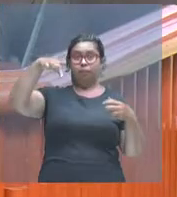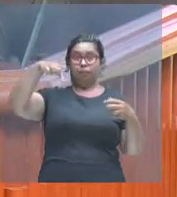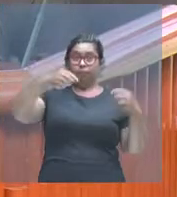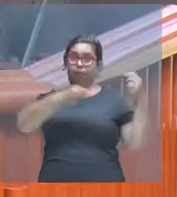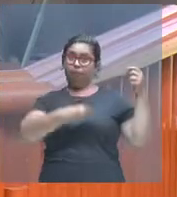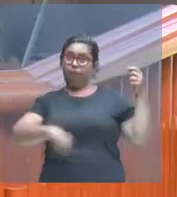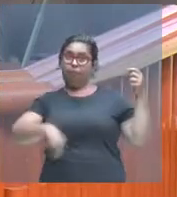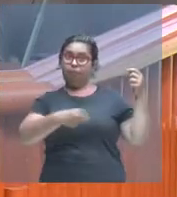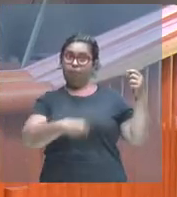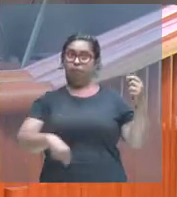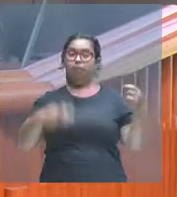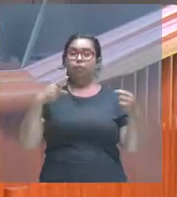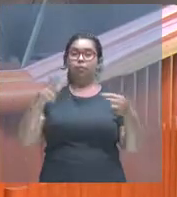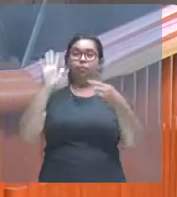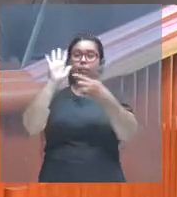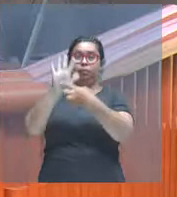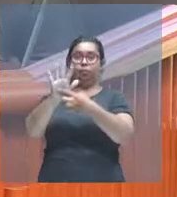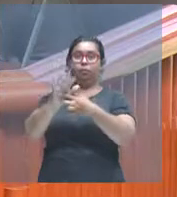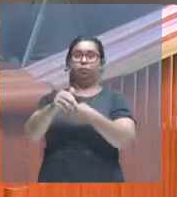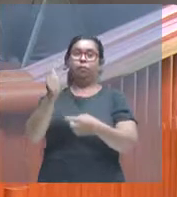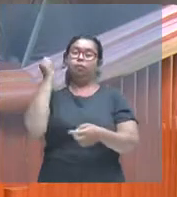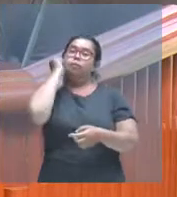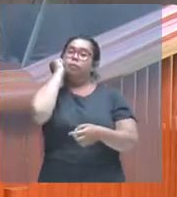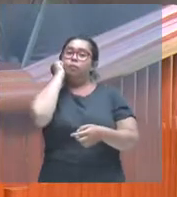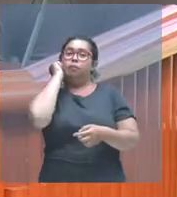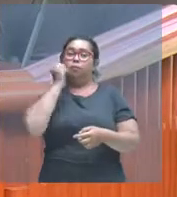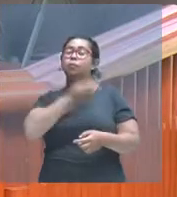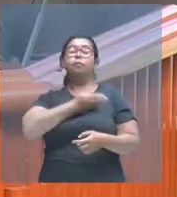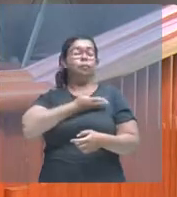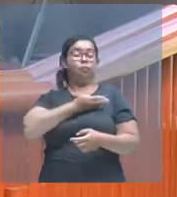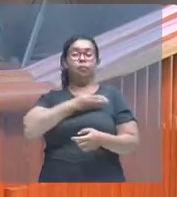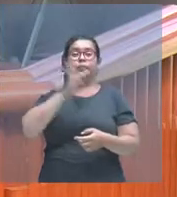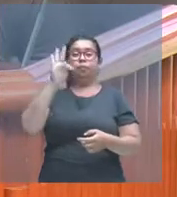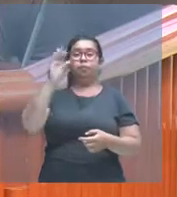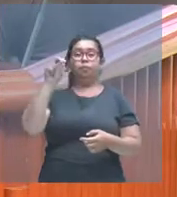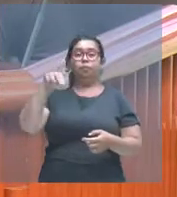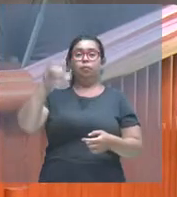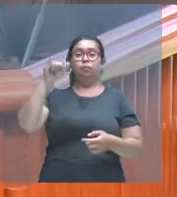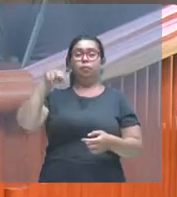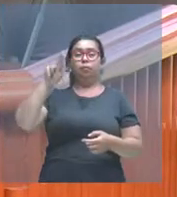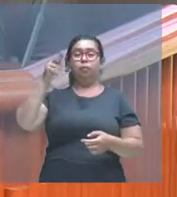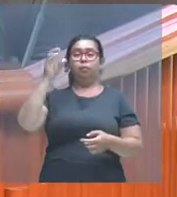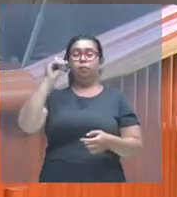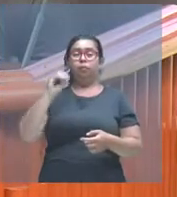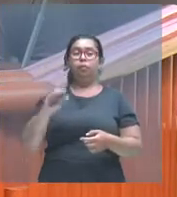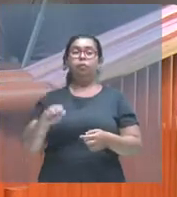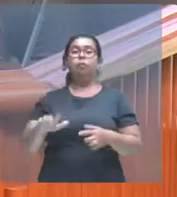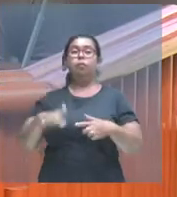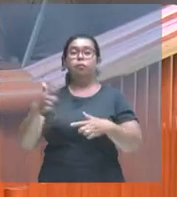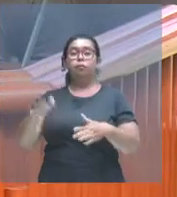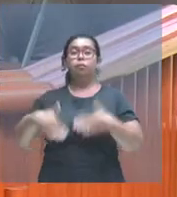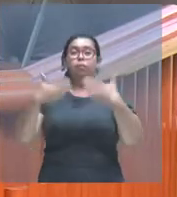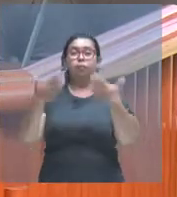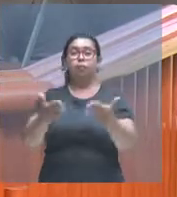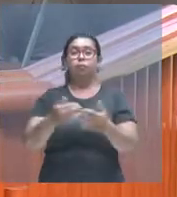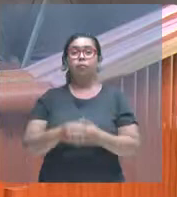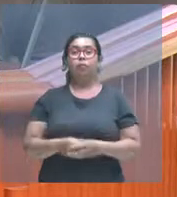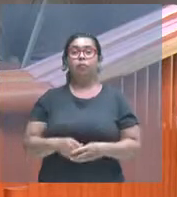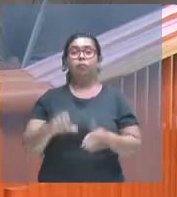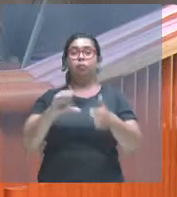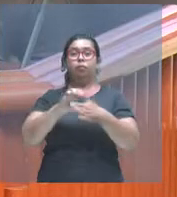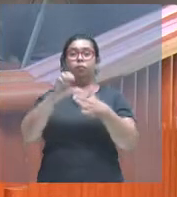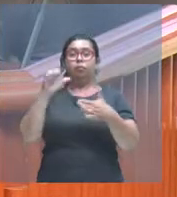lhe apresentado pelo amigo Toninho, que juntamente com outros amigos lhe presenteariam com o seu